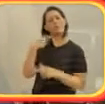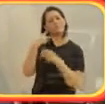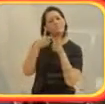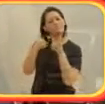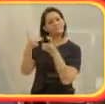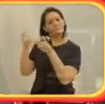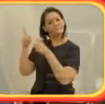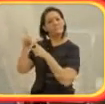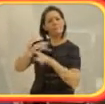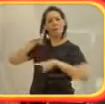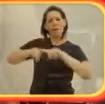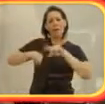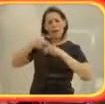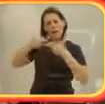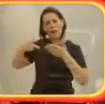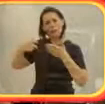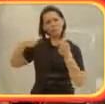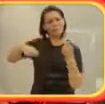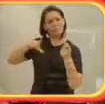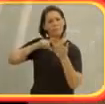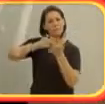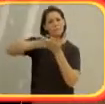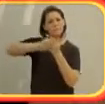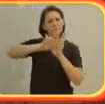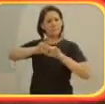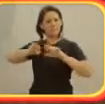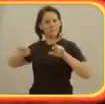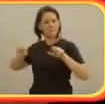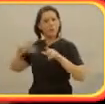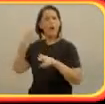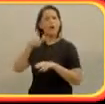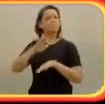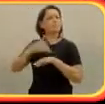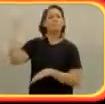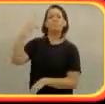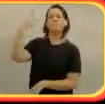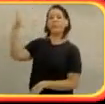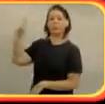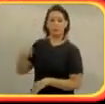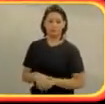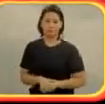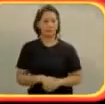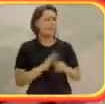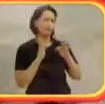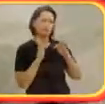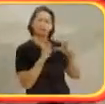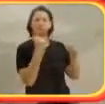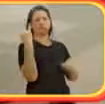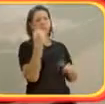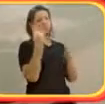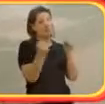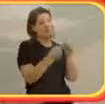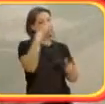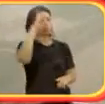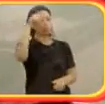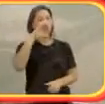Eu tô reparando que tem alguns autógrafos no seu cavaco. Qual deles que é mais importante hoje pra você? Todos. O